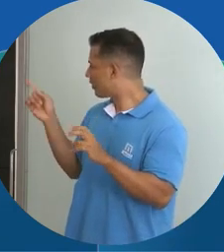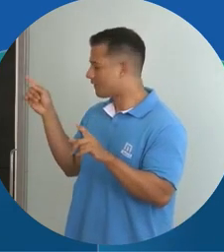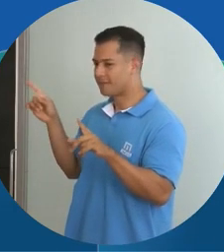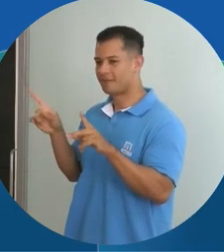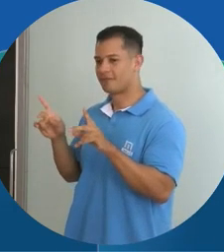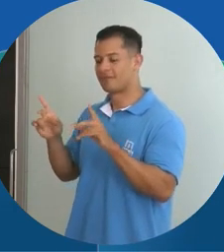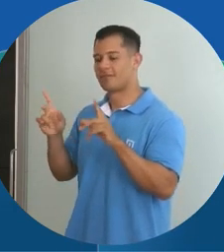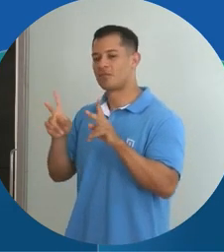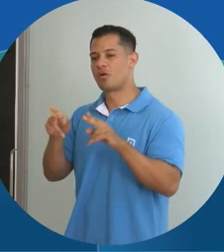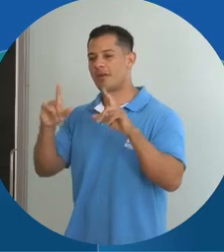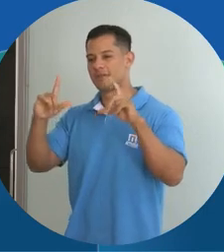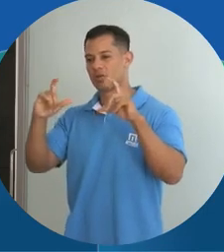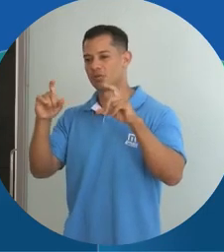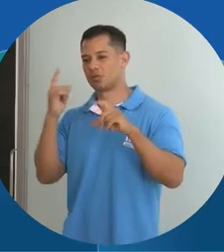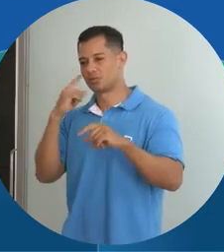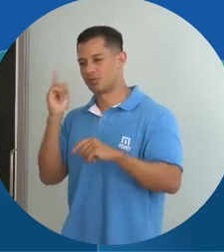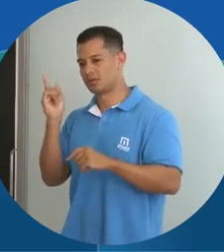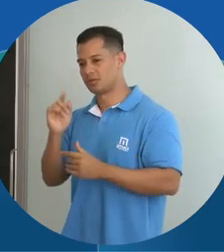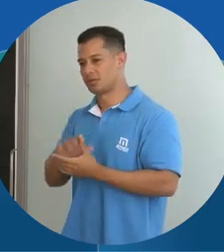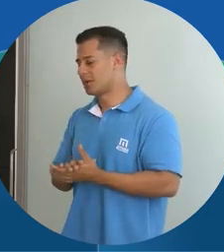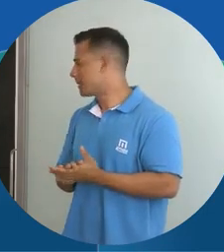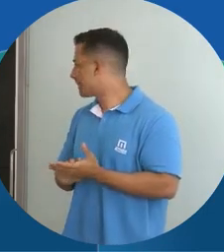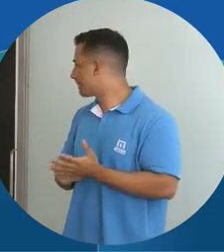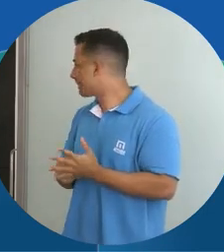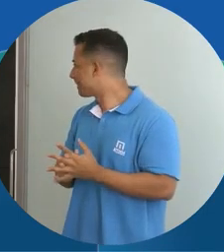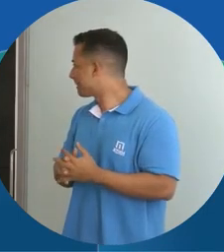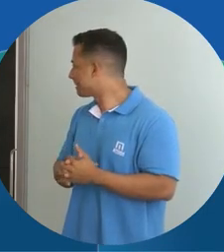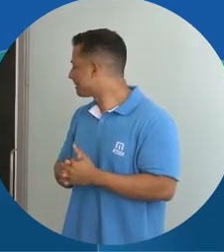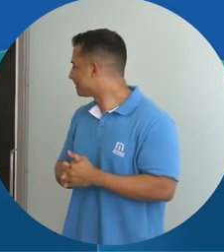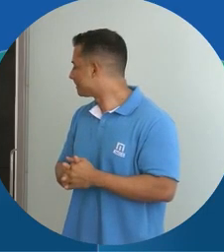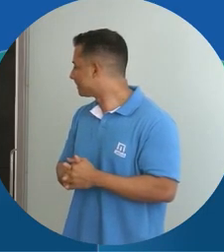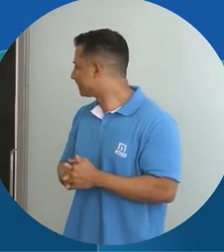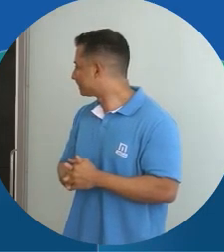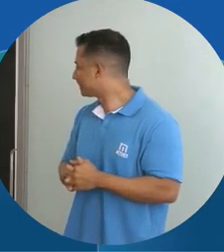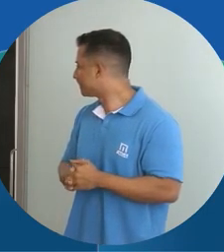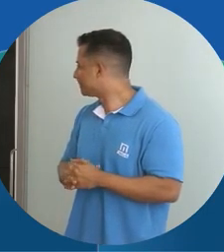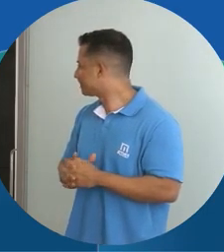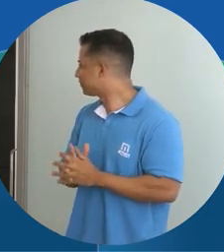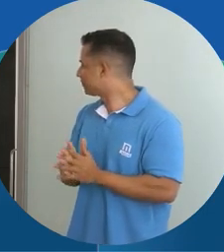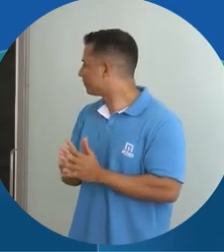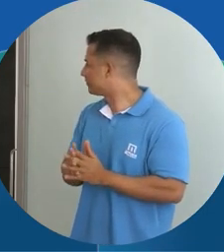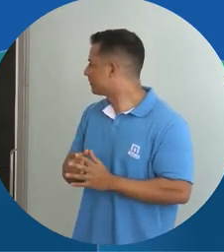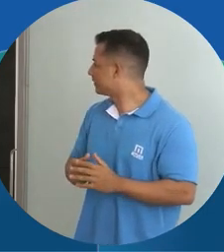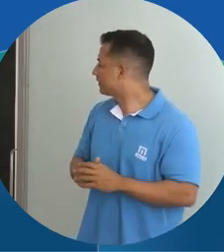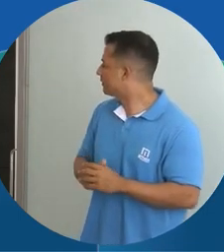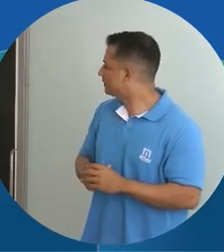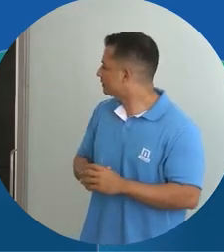Deixa eu voltar aqui para você.